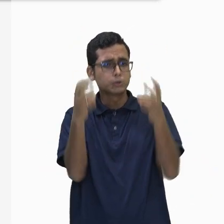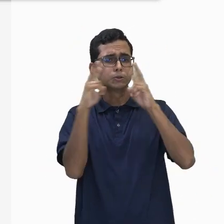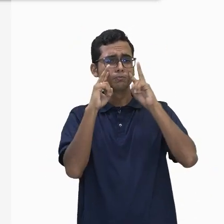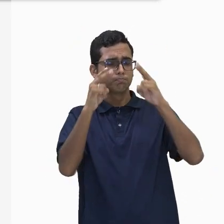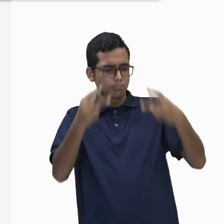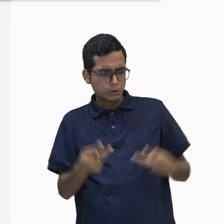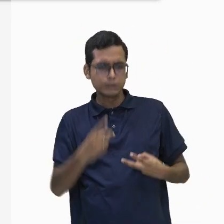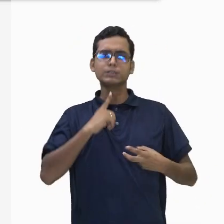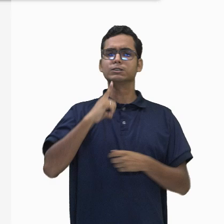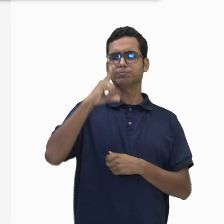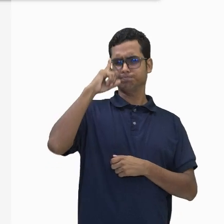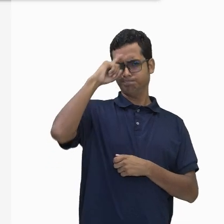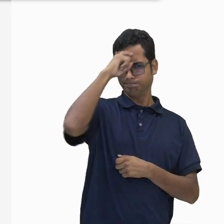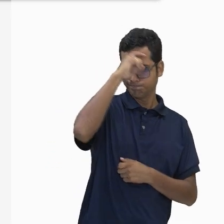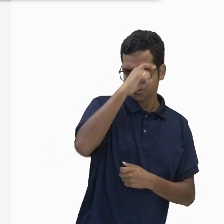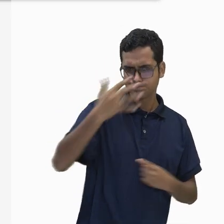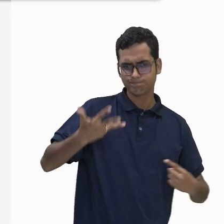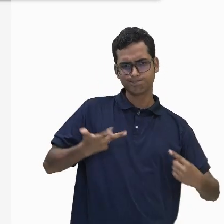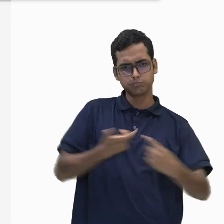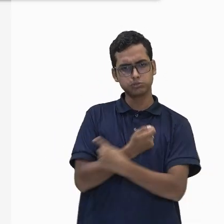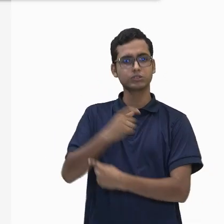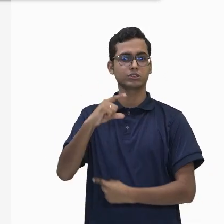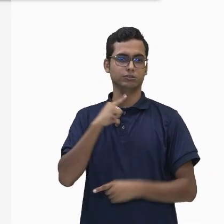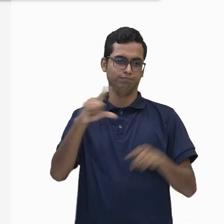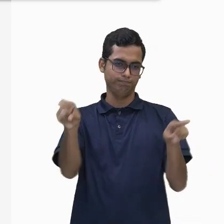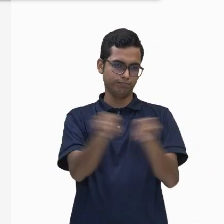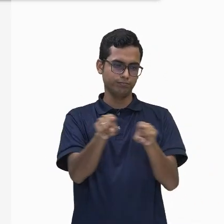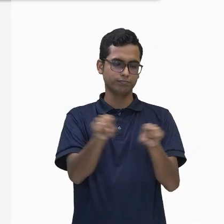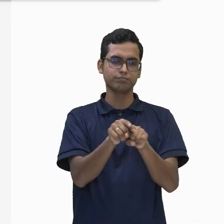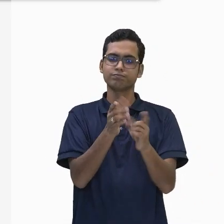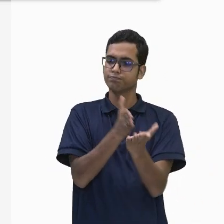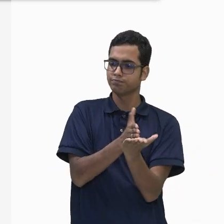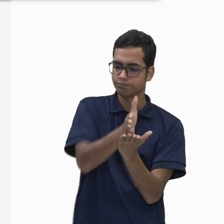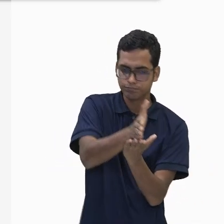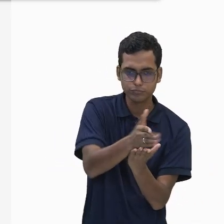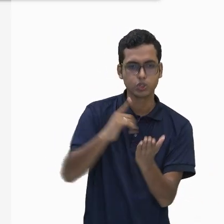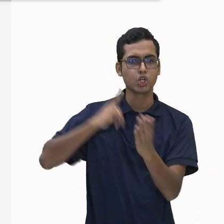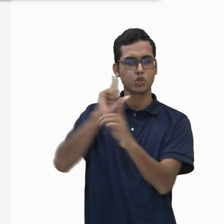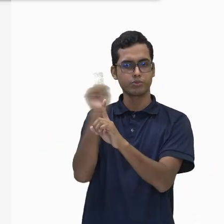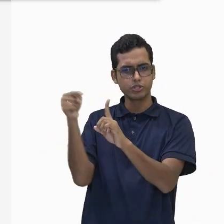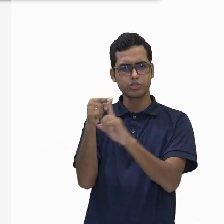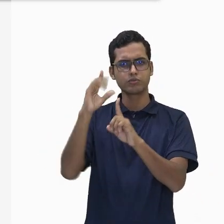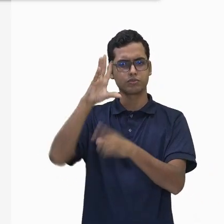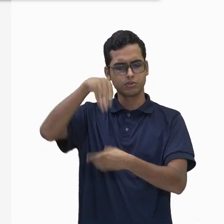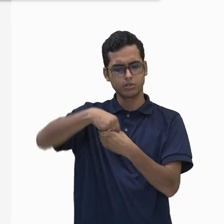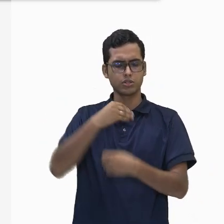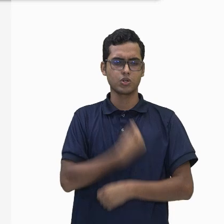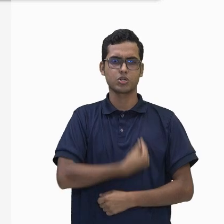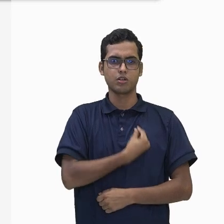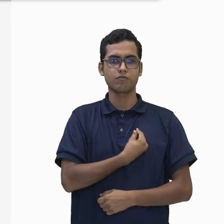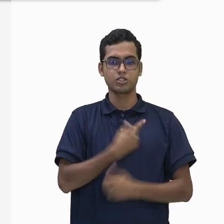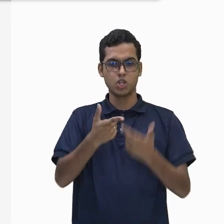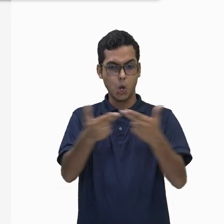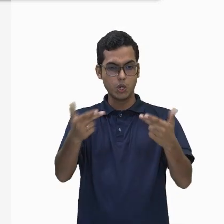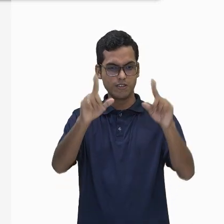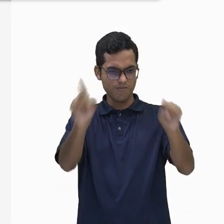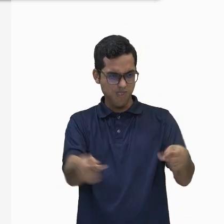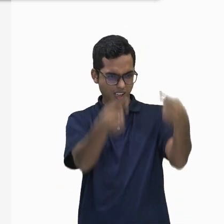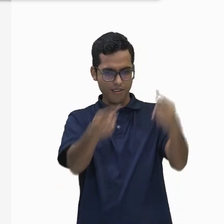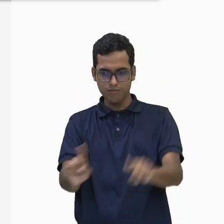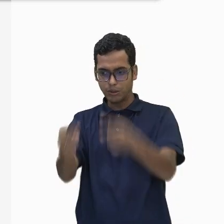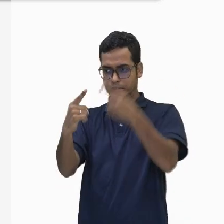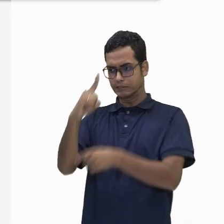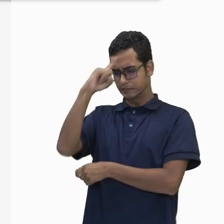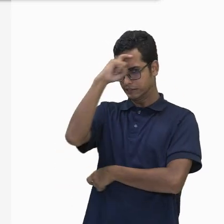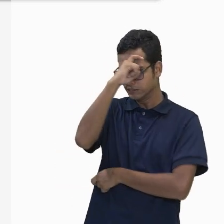reconhecendo que até as dificuldades têm um papel na nossa jornada. Pronto, olha aí. Às vezes as coisas não saem